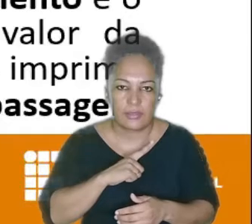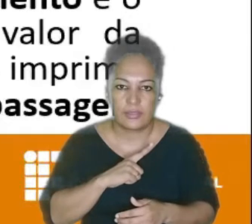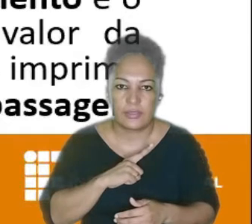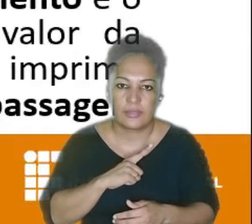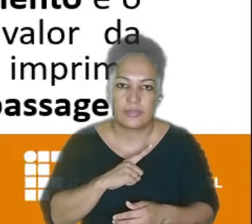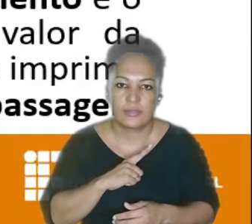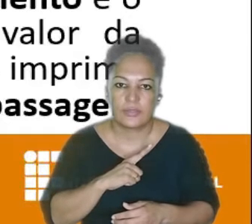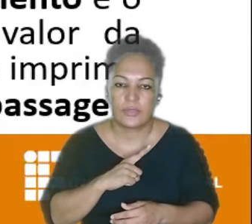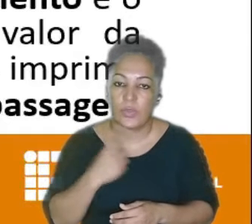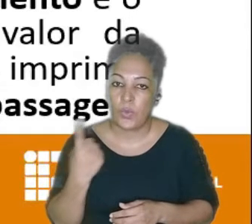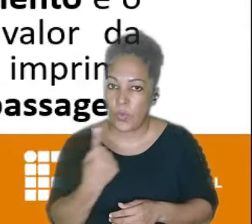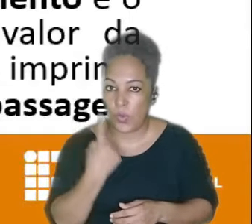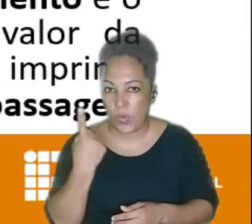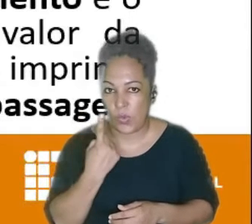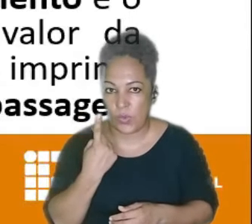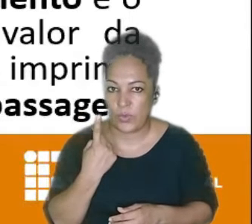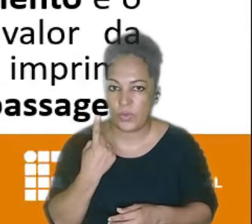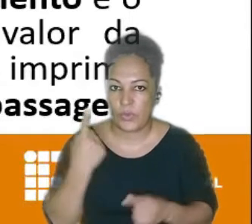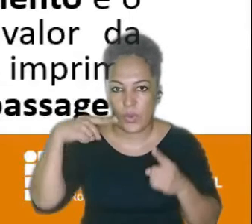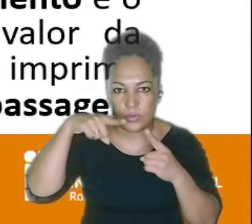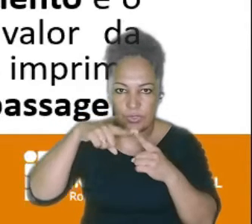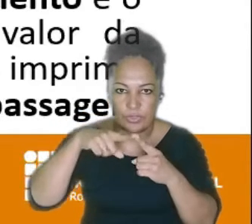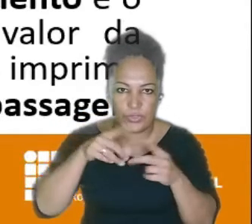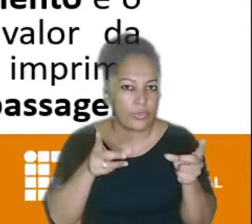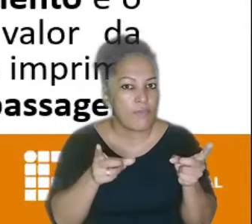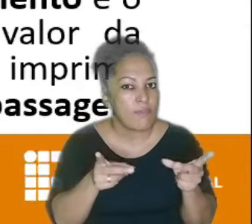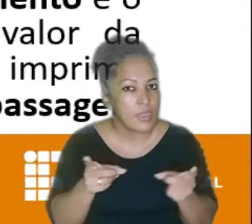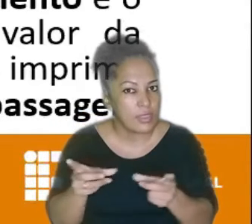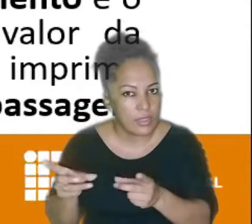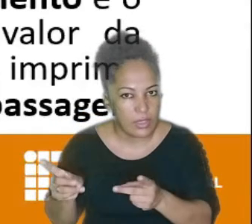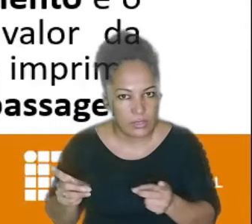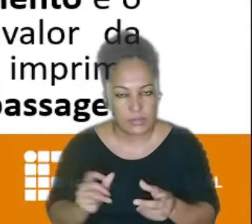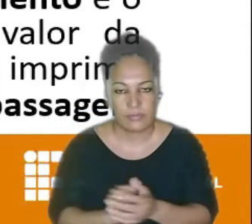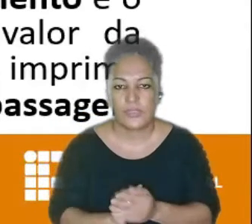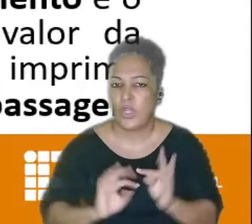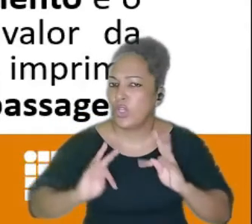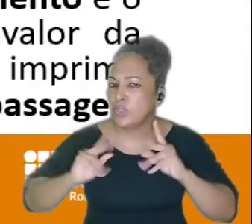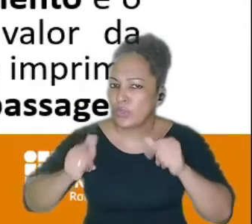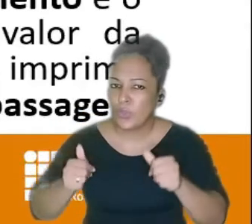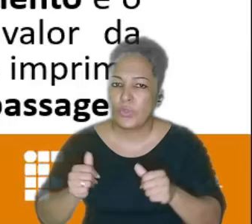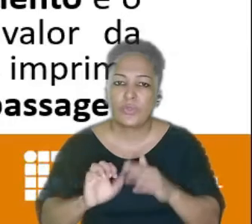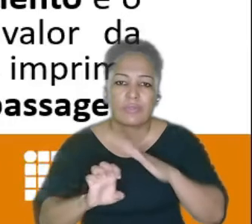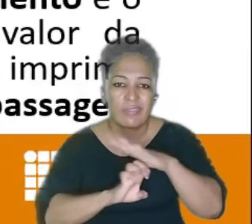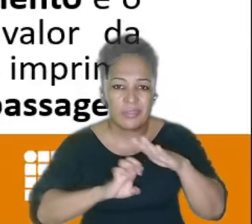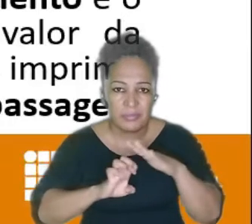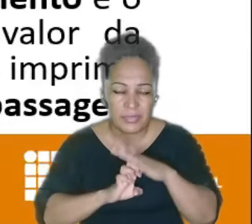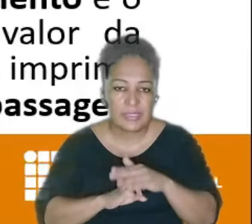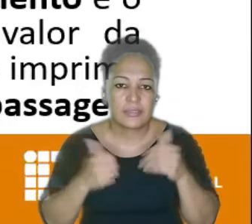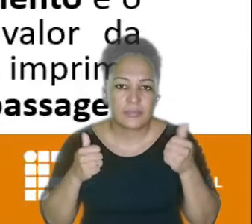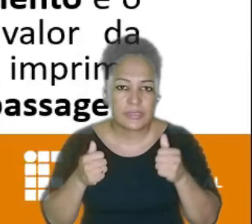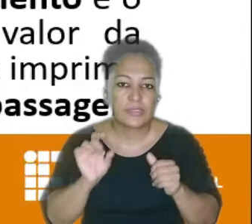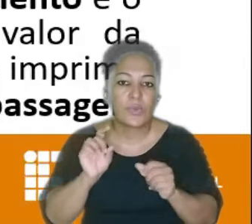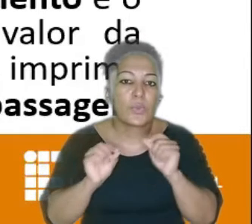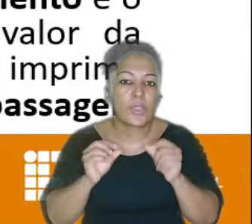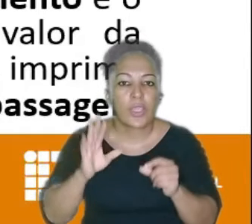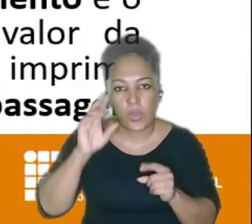existe para um único propósito: vender. Tá? Todo comércio e indústria